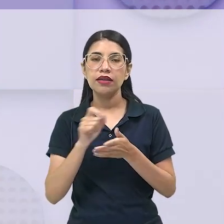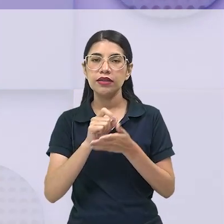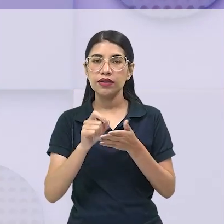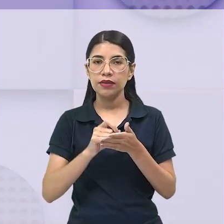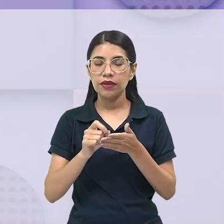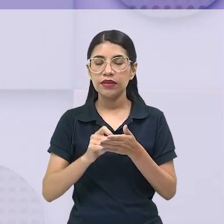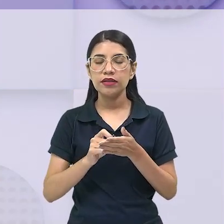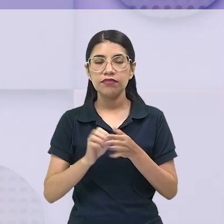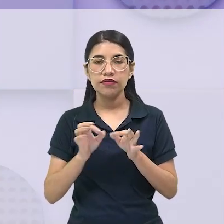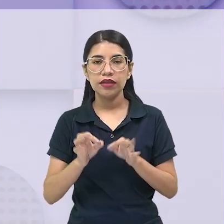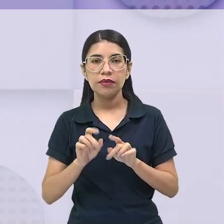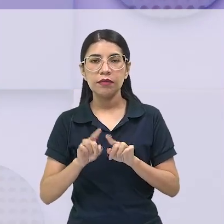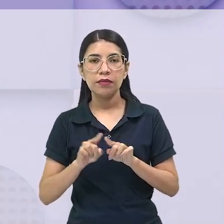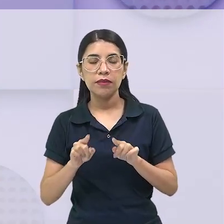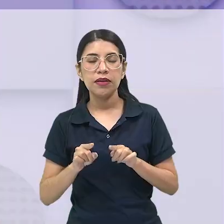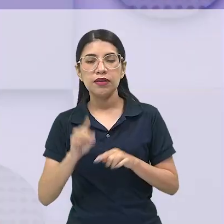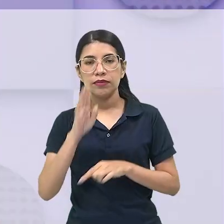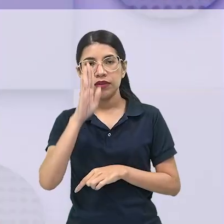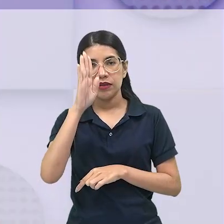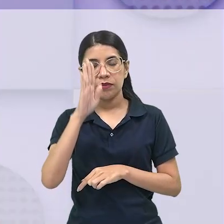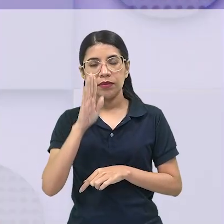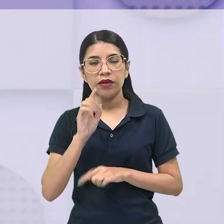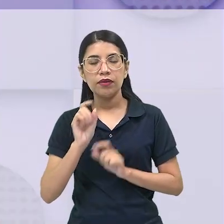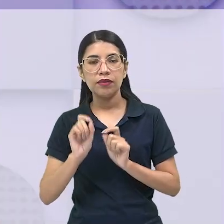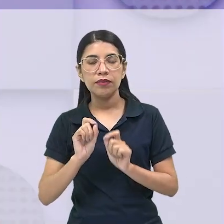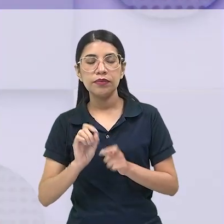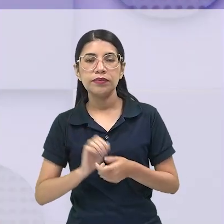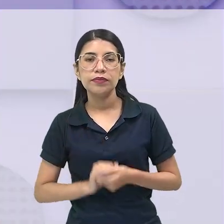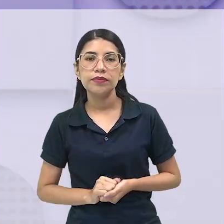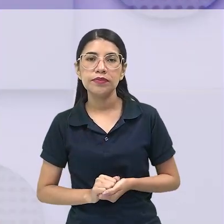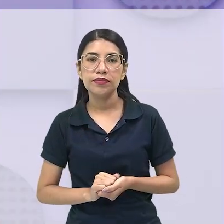anotações, mas mais do que nunca fica a seguinte mensagem.